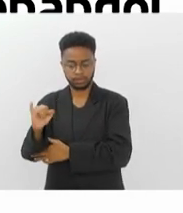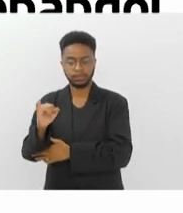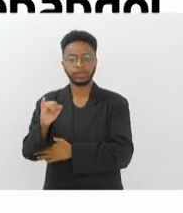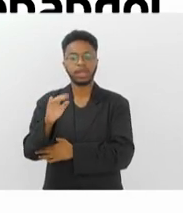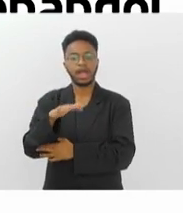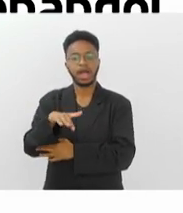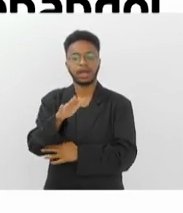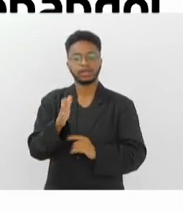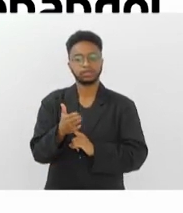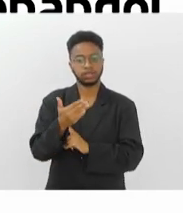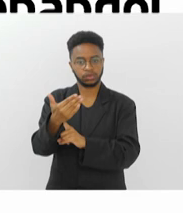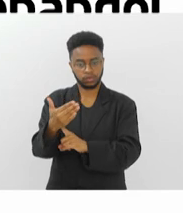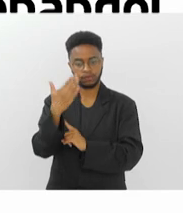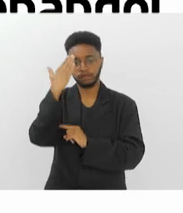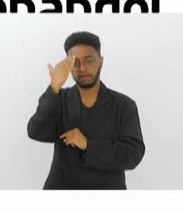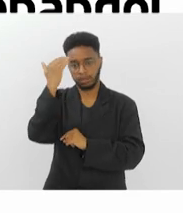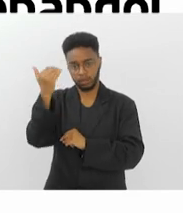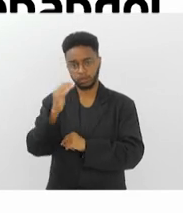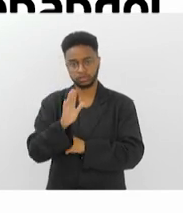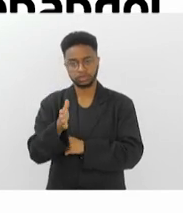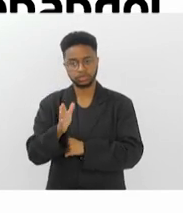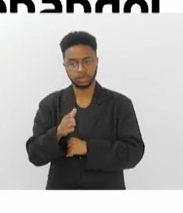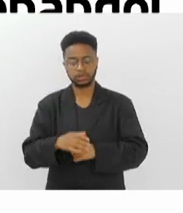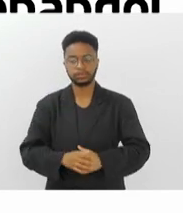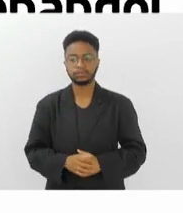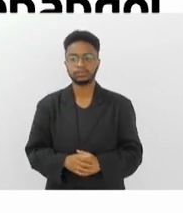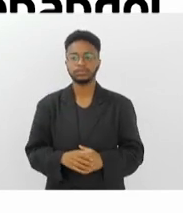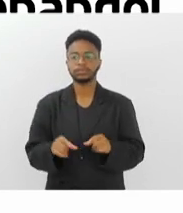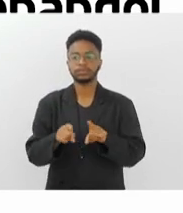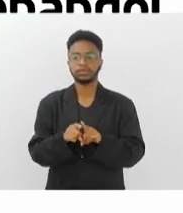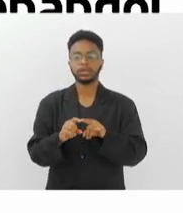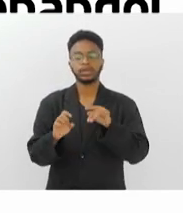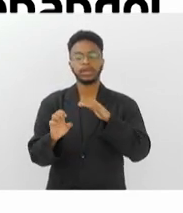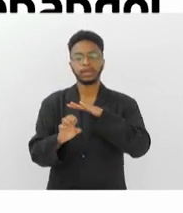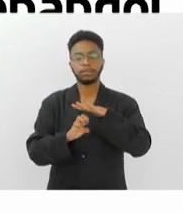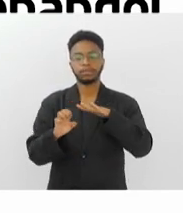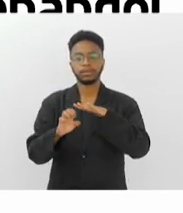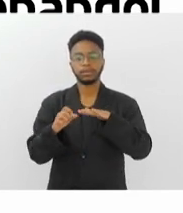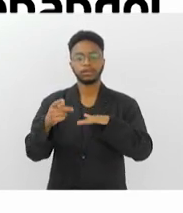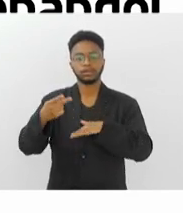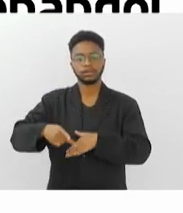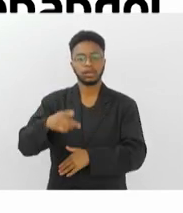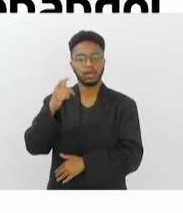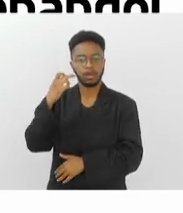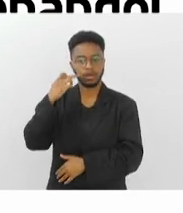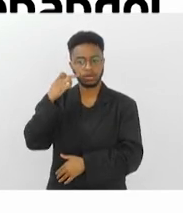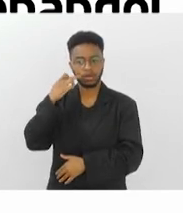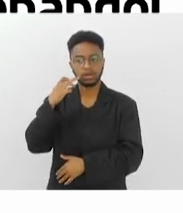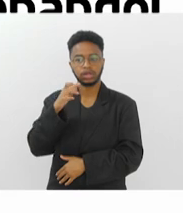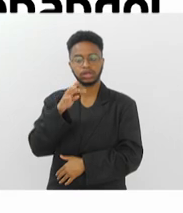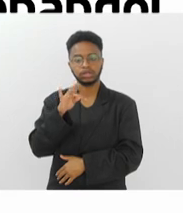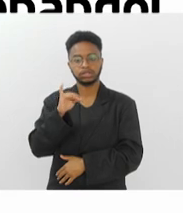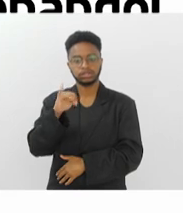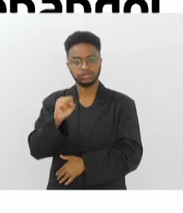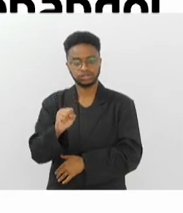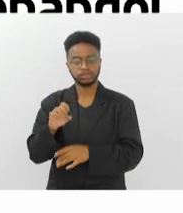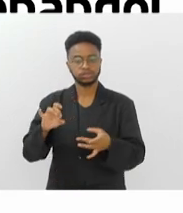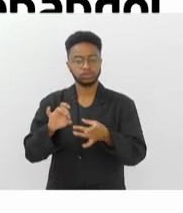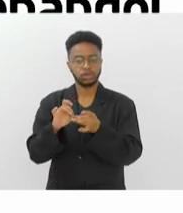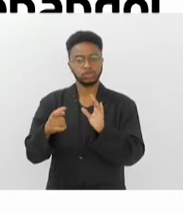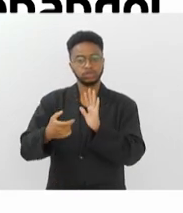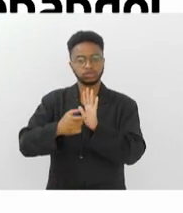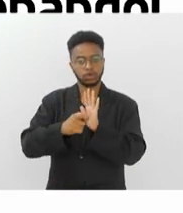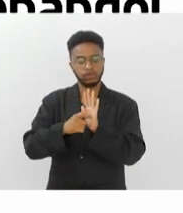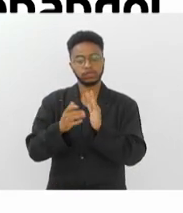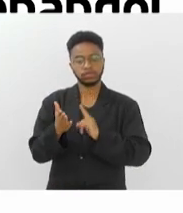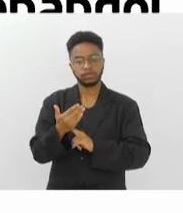setor tecnológico e nas telecomunicações, uma empresa angolana que é TIS, é uma empresa também de software tecnológico